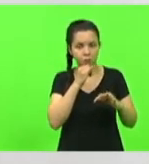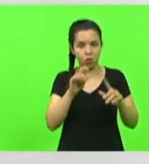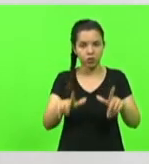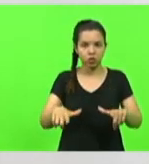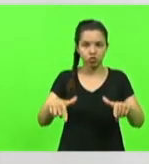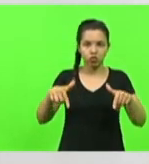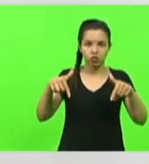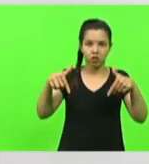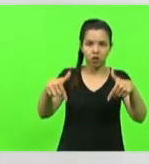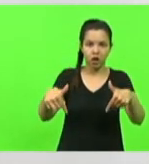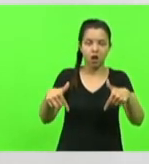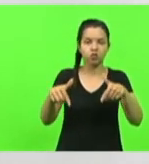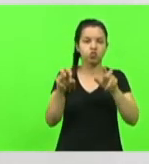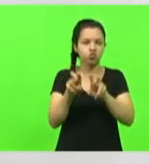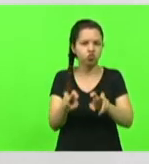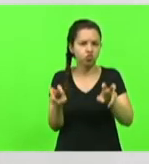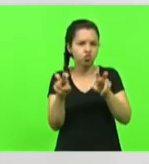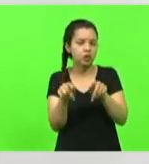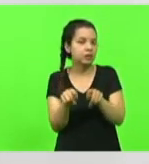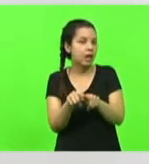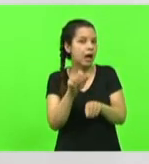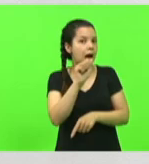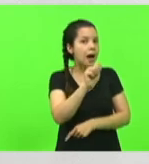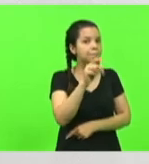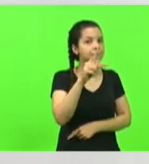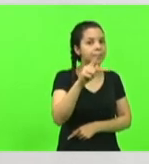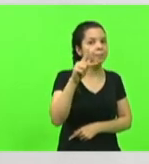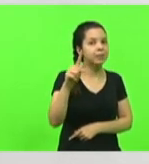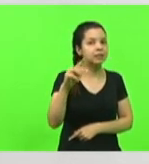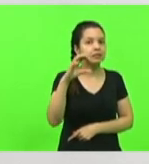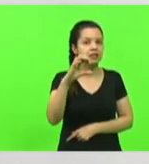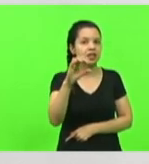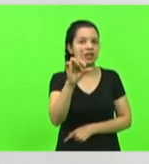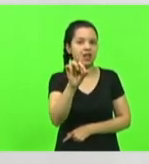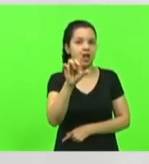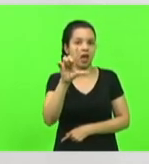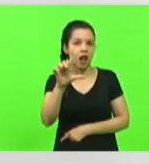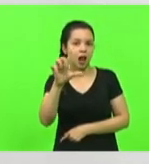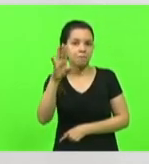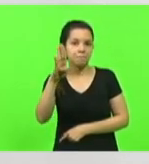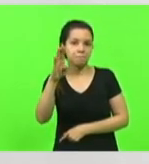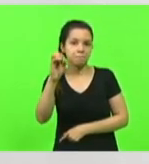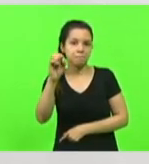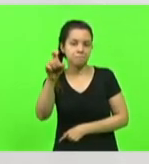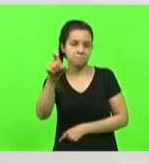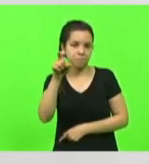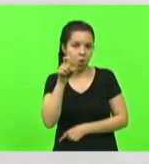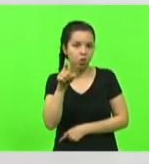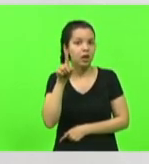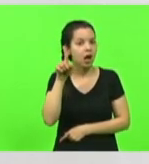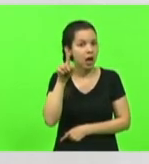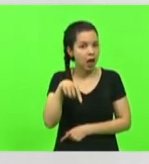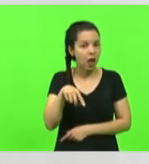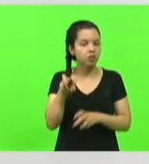app CDL Box, plataforma digital que conecta consumidores,